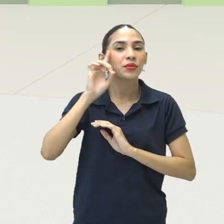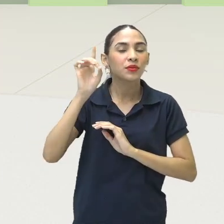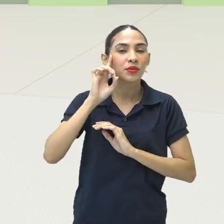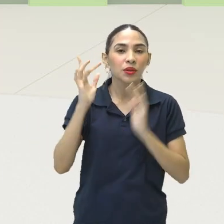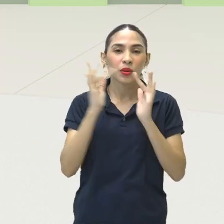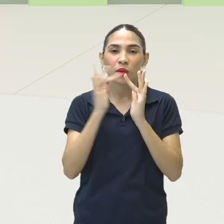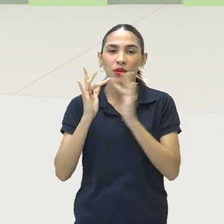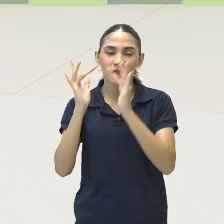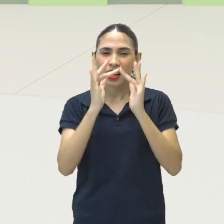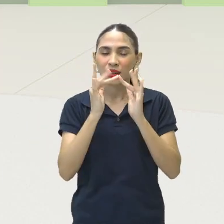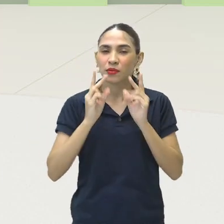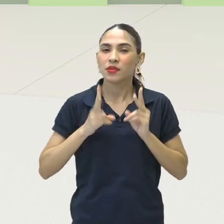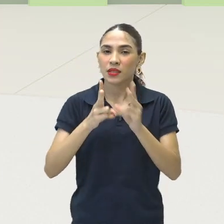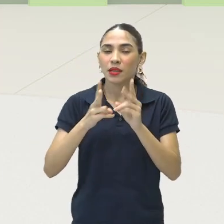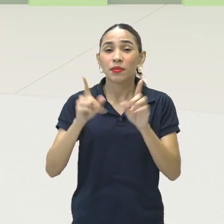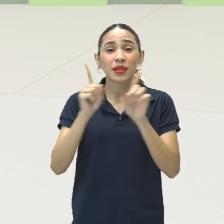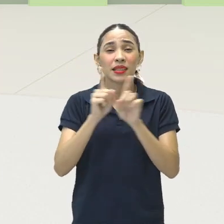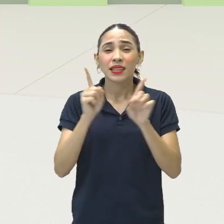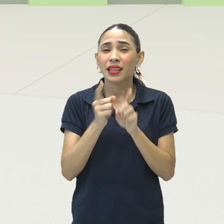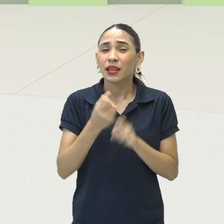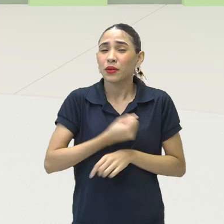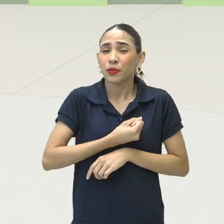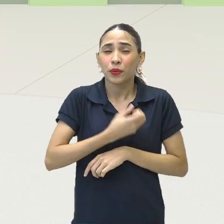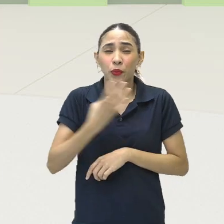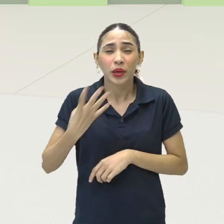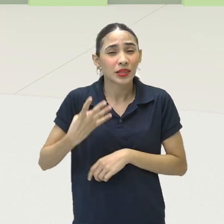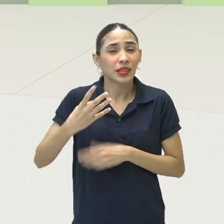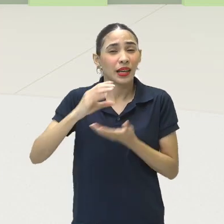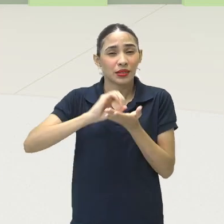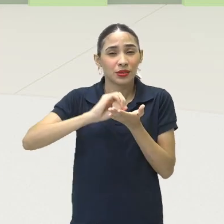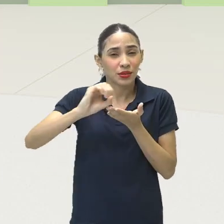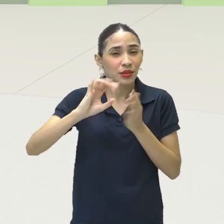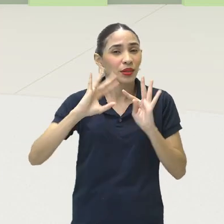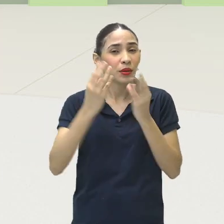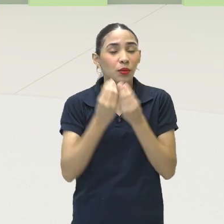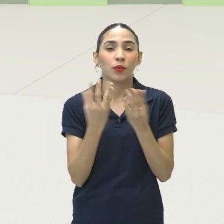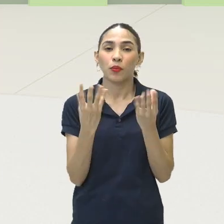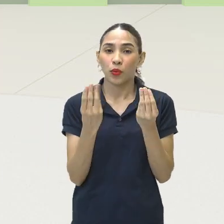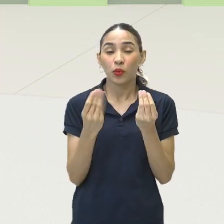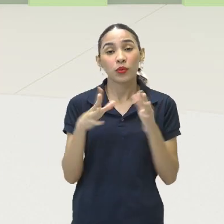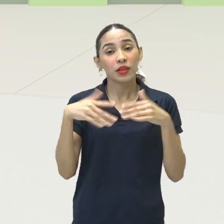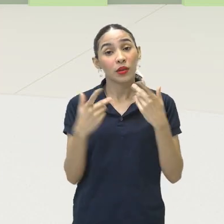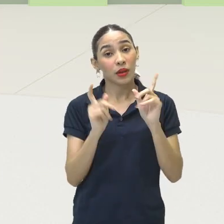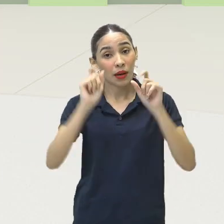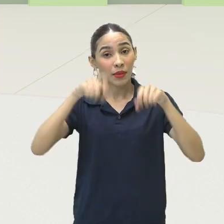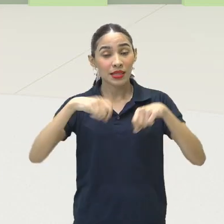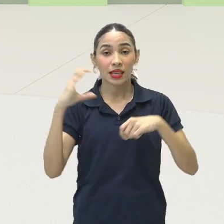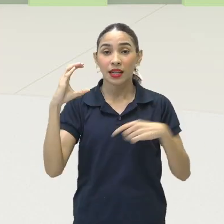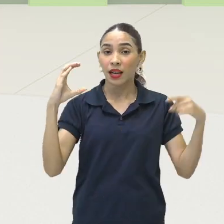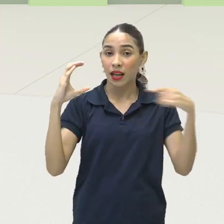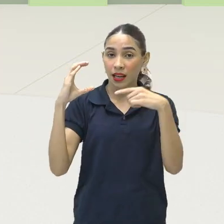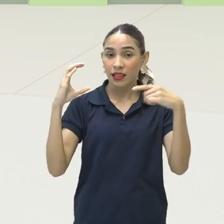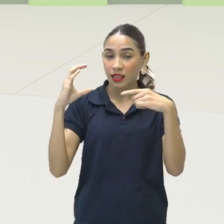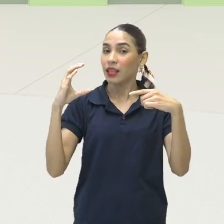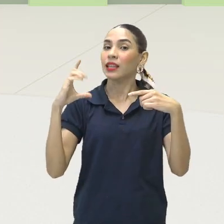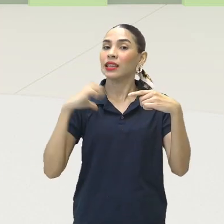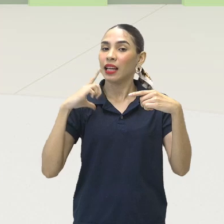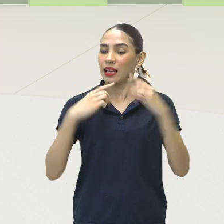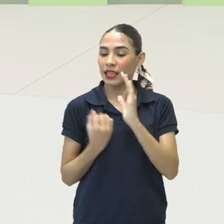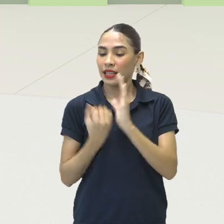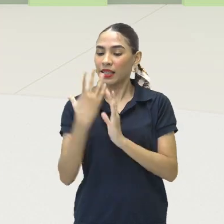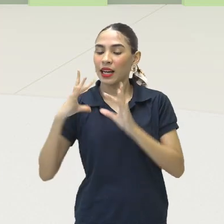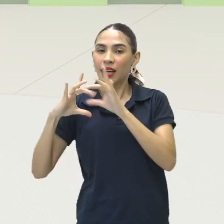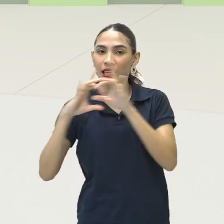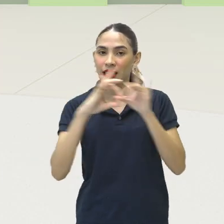dia, né, em uma infinidade de compostos. Então, essa capacidade que o carbono tem de formar